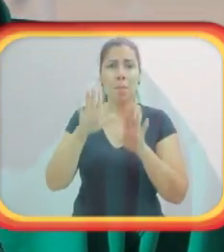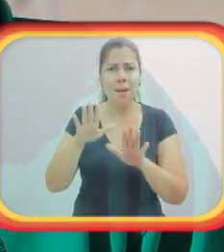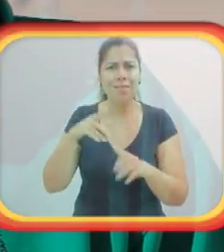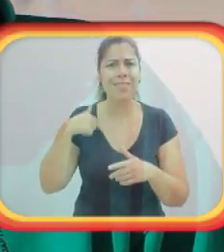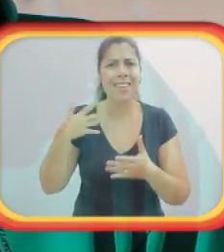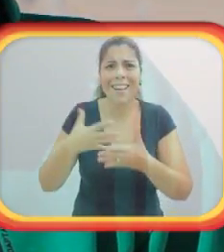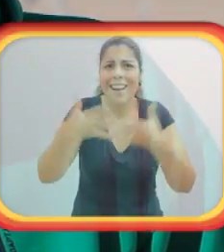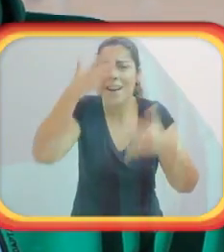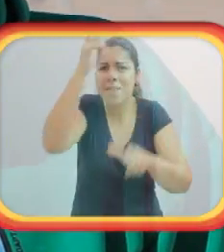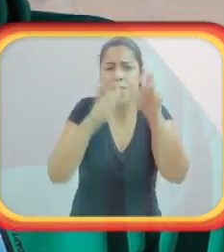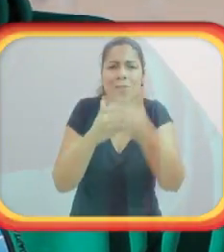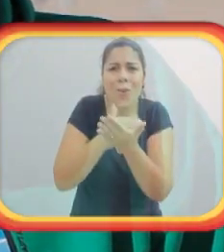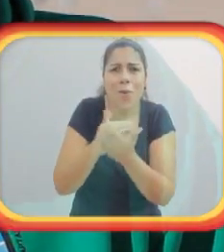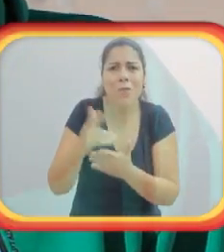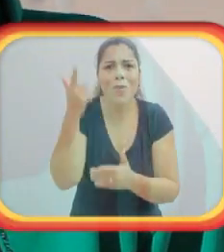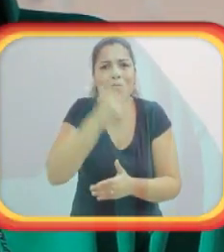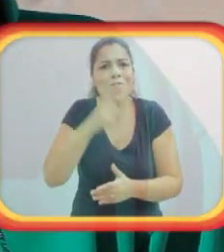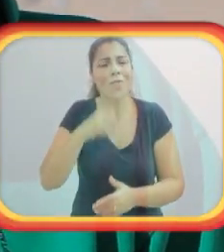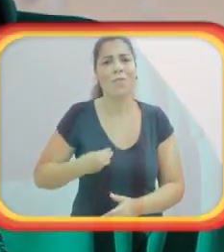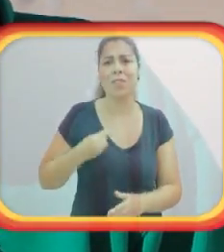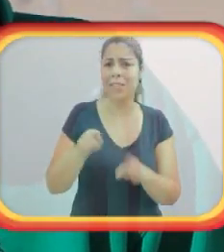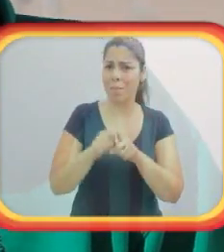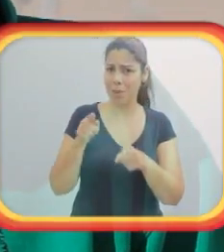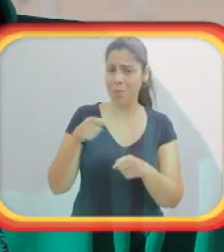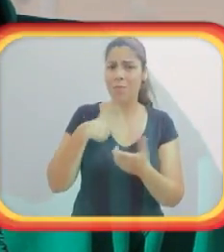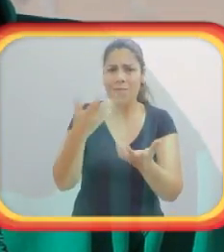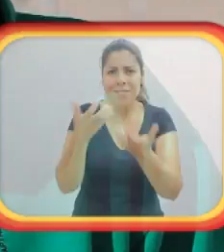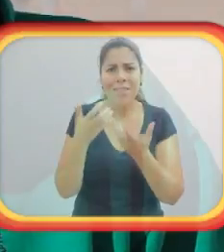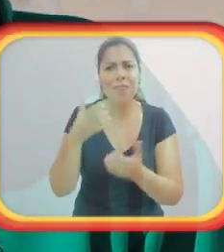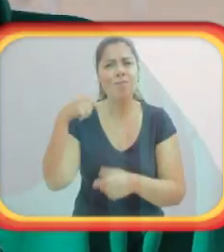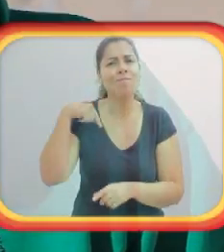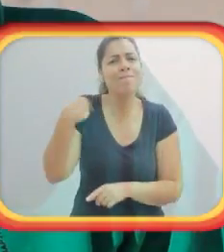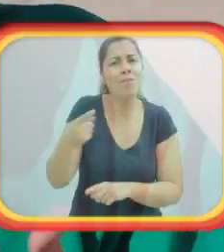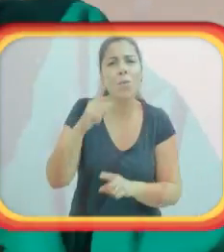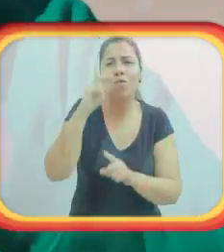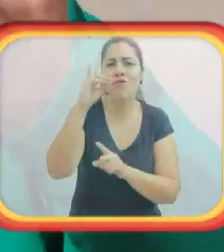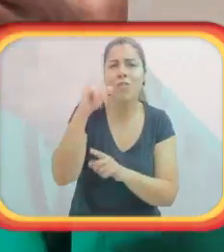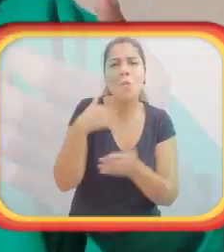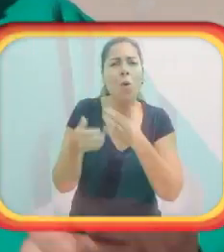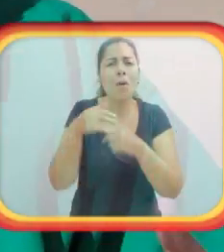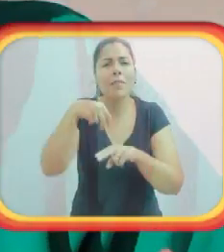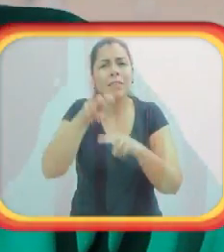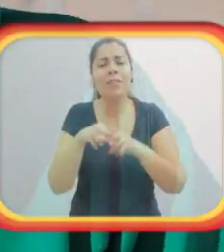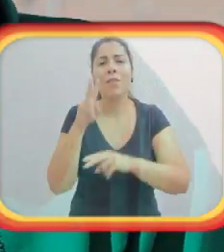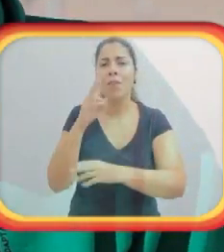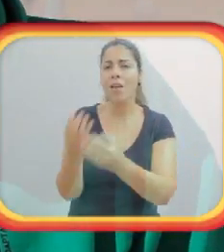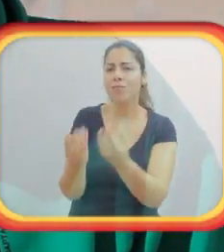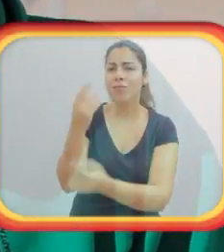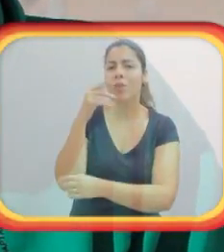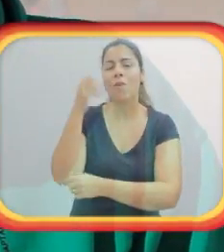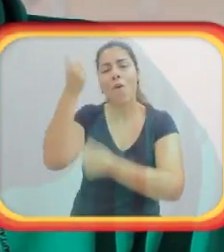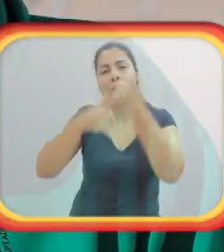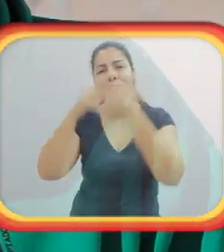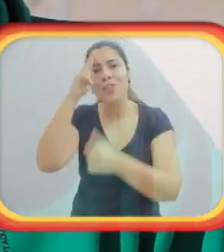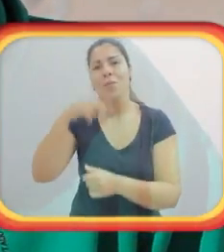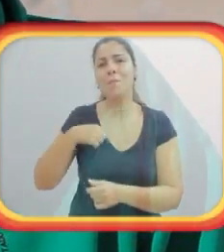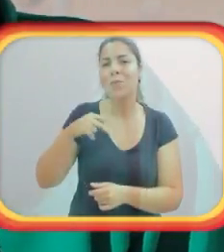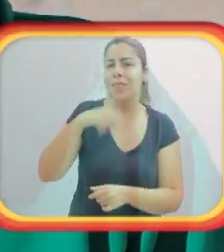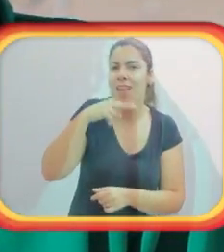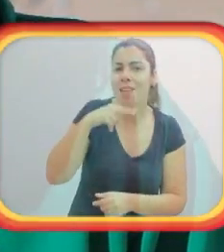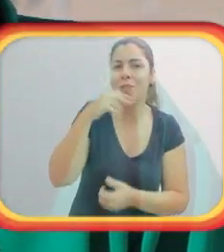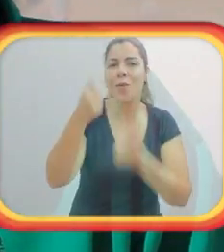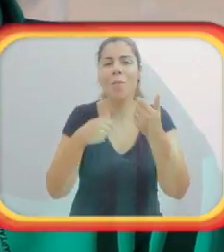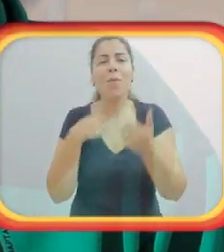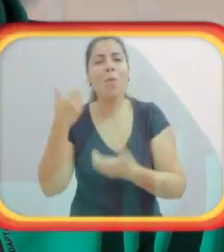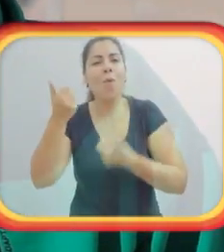nós nasce com um significado na vida. Nós temos grandes pessoas, eu posso não ser essa grande pessoa, mas temos grandes pessoas que nascem com uma